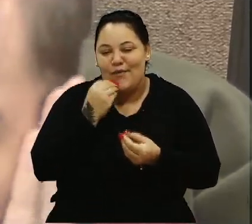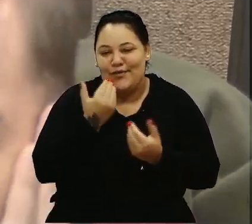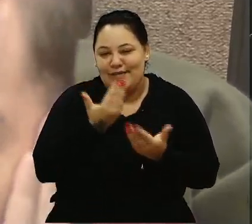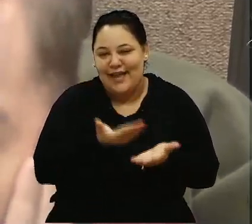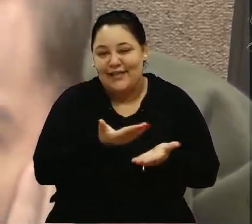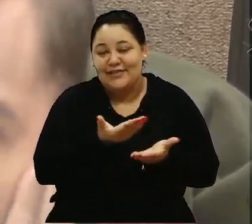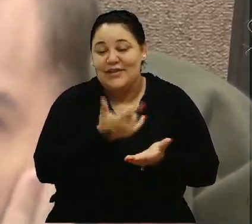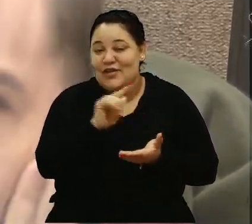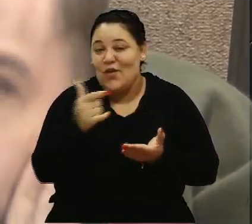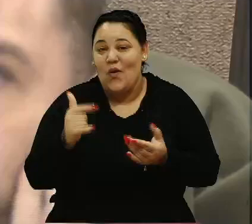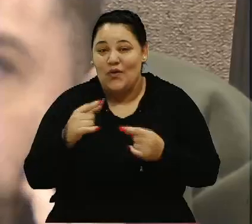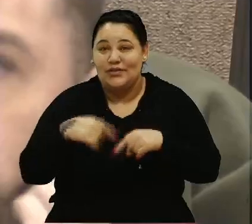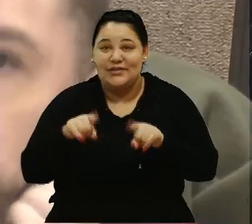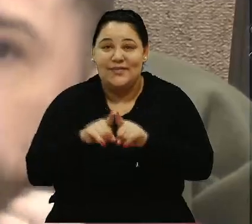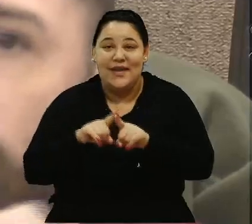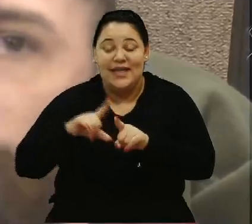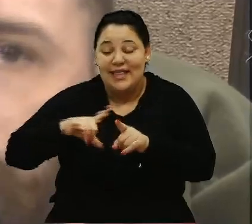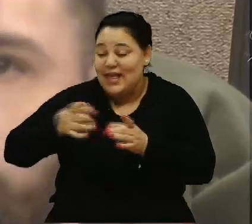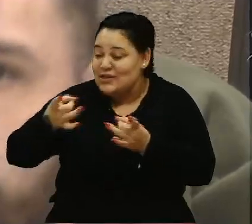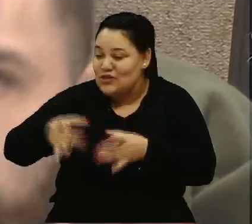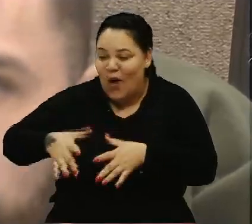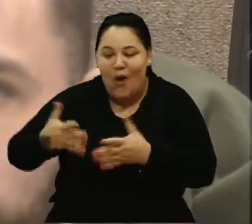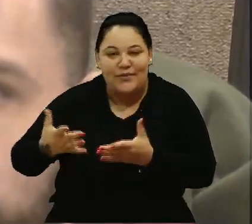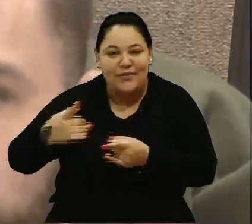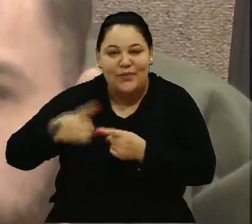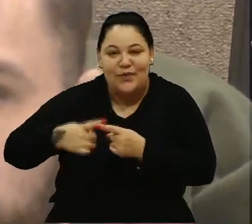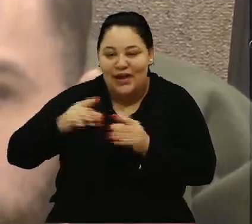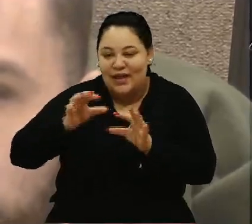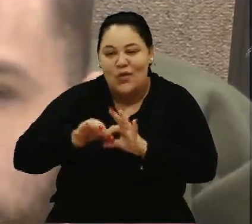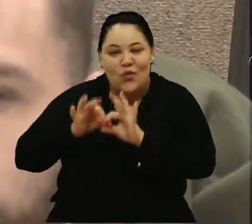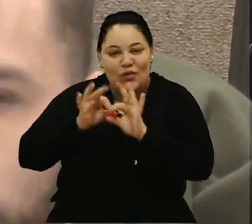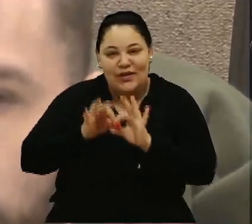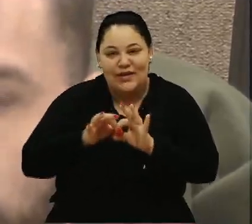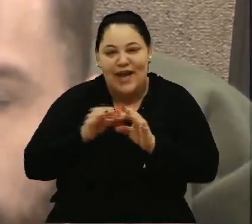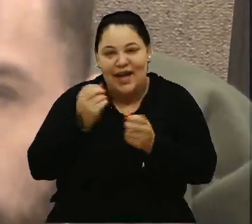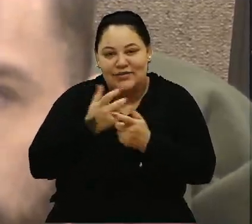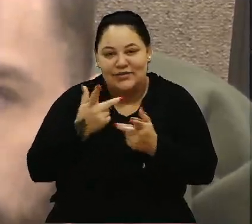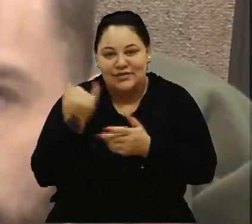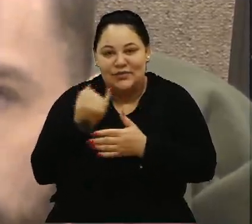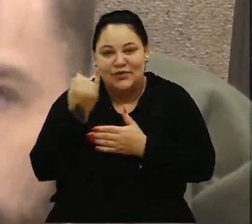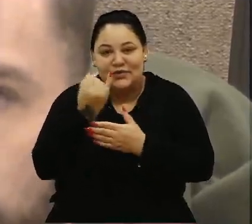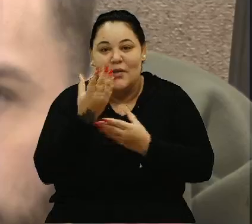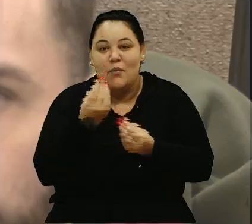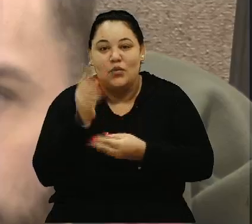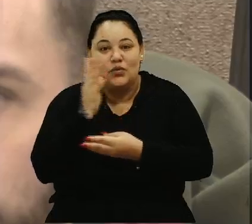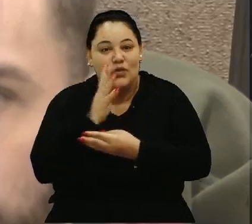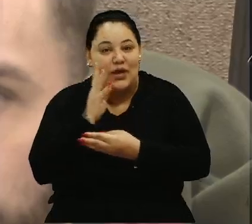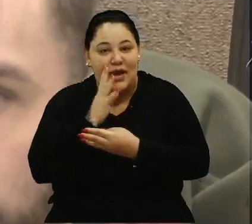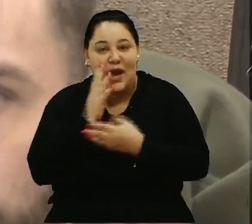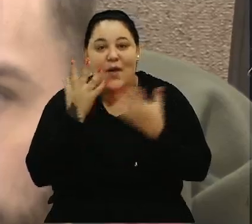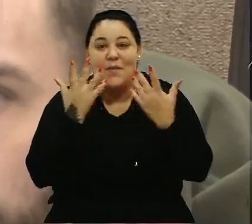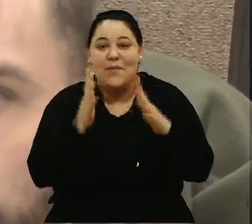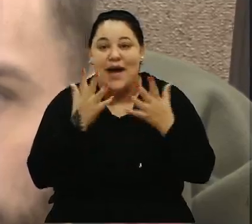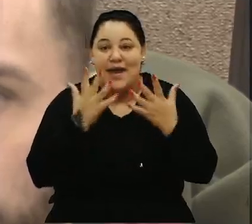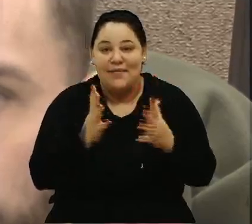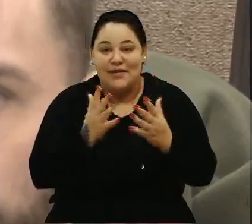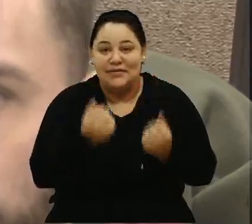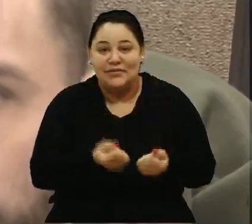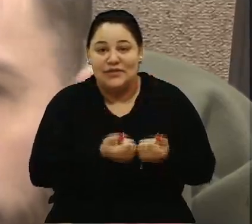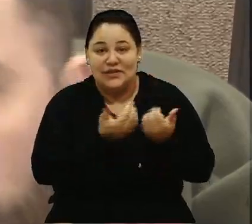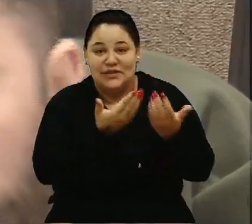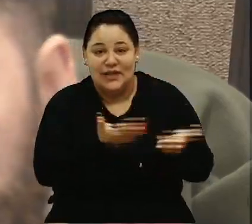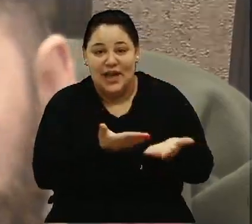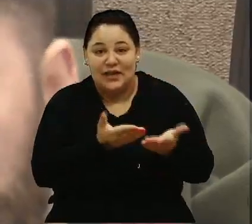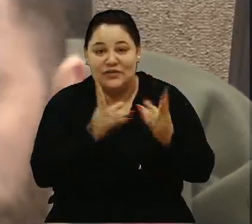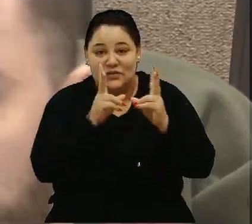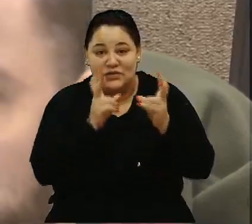tantas outras que têm sobrando. Então, por que não unir o útil ao agradável, né? Então, é muito bom. Parabéns por ter levantado esse